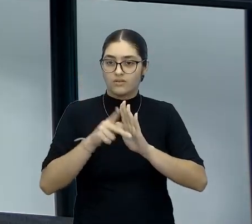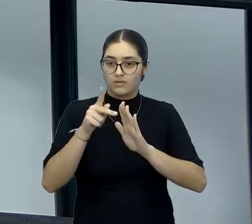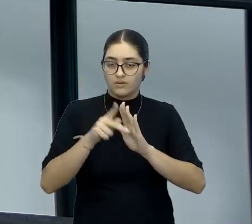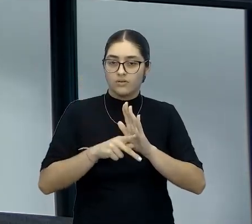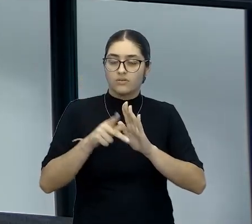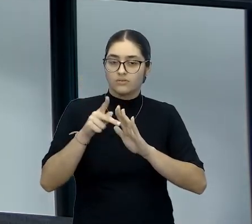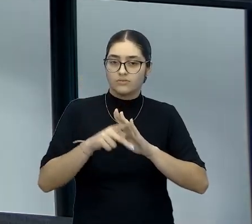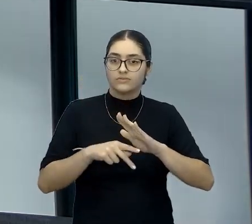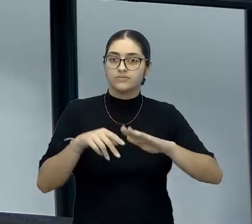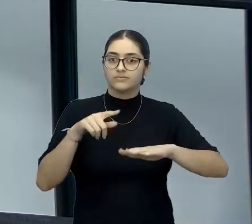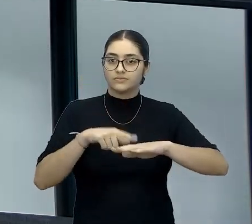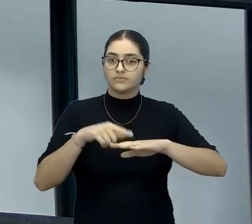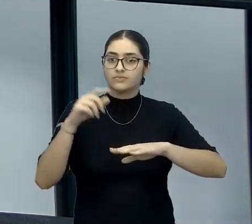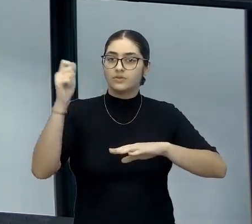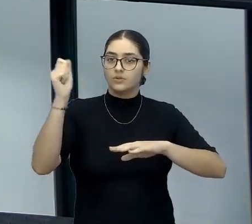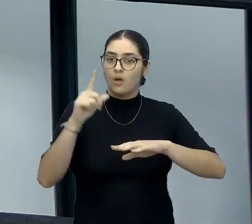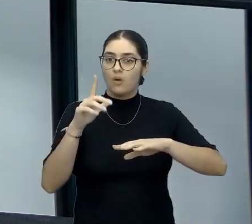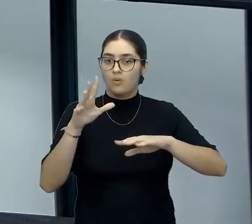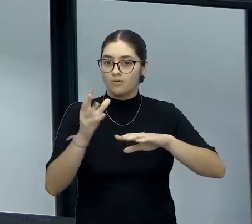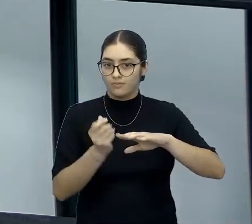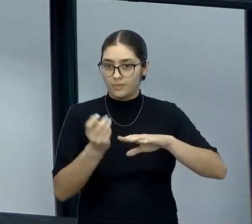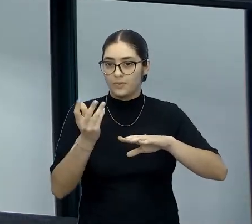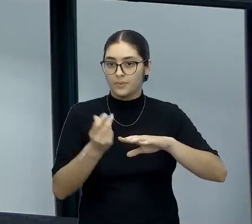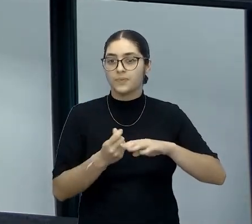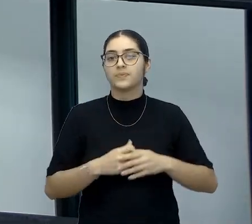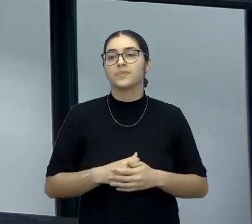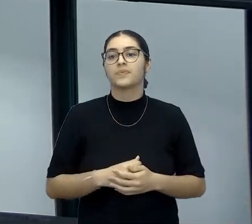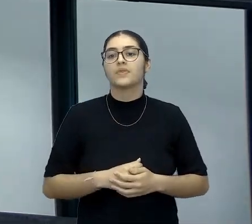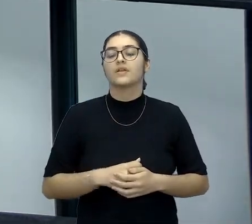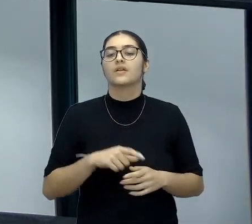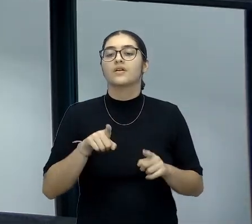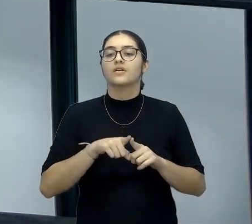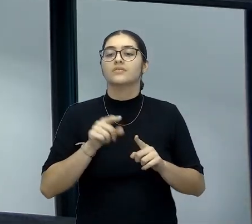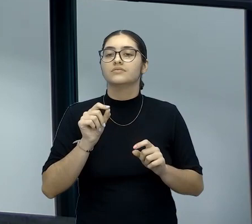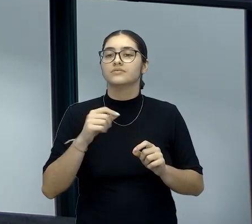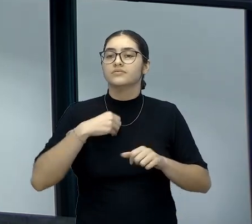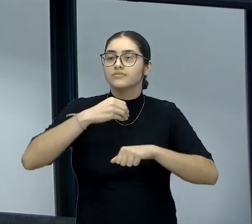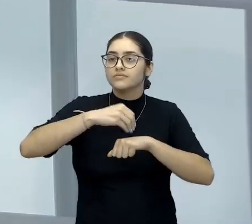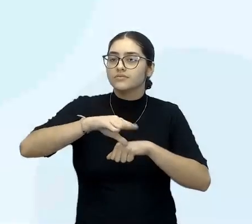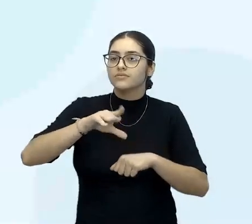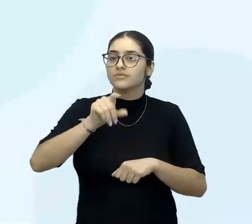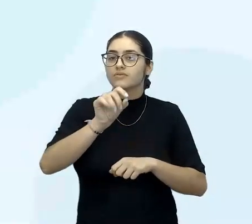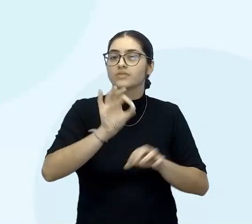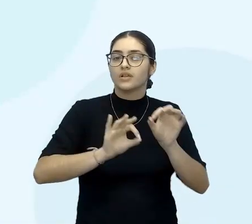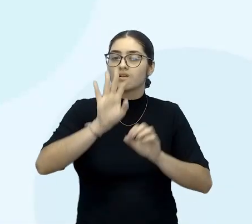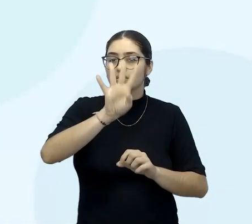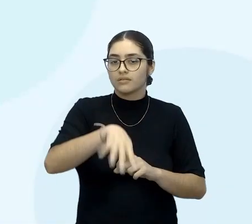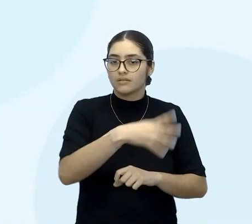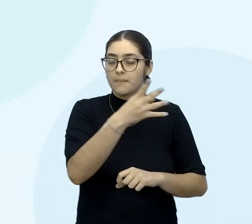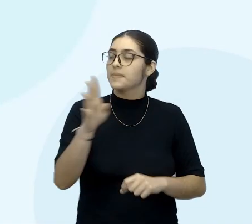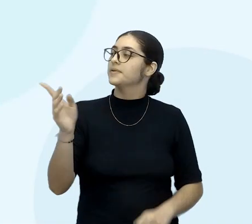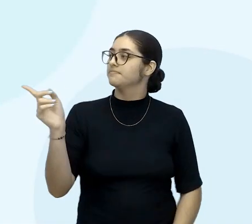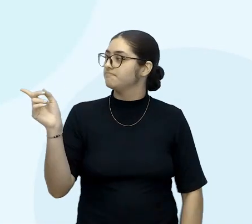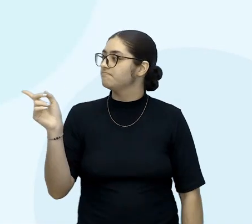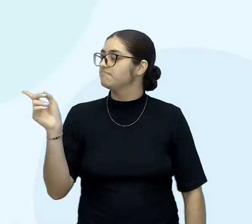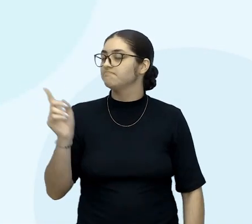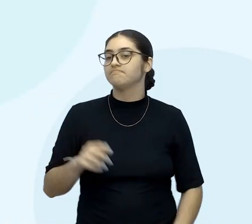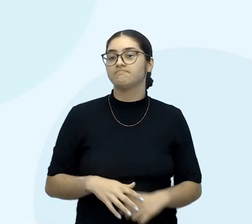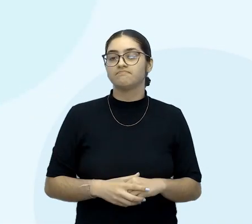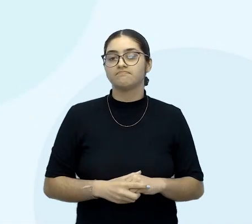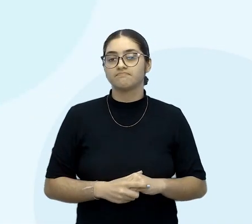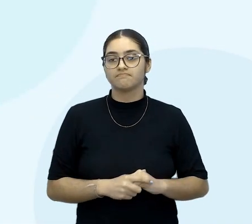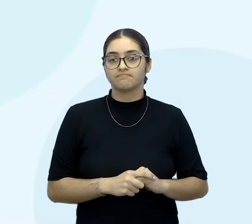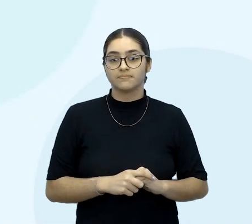E para isso, eu dou aqui a sugestão de fazer uma tabela, né? Então, olha só.